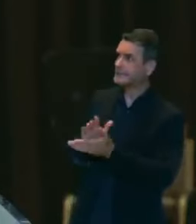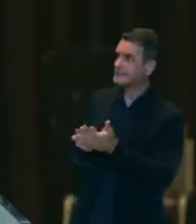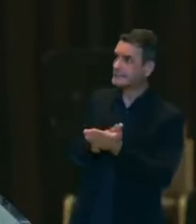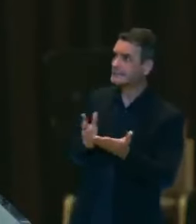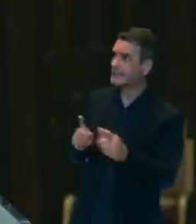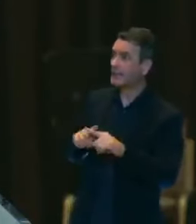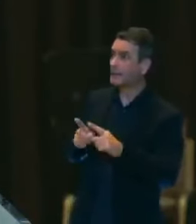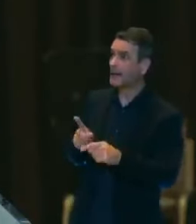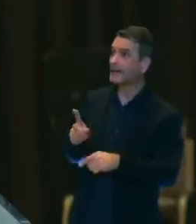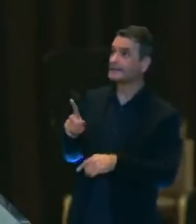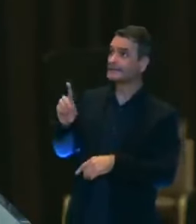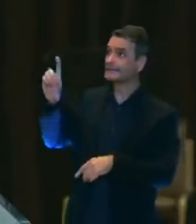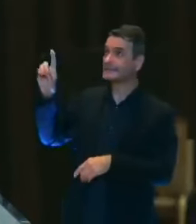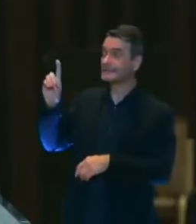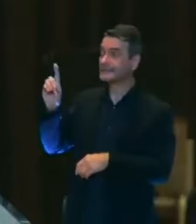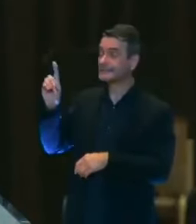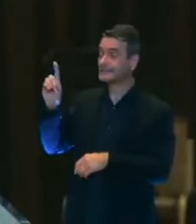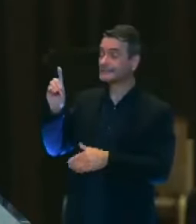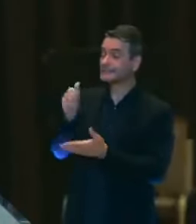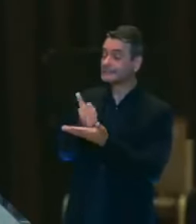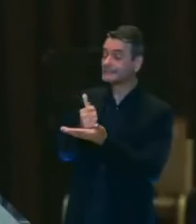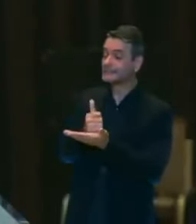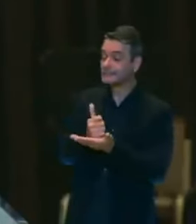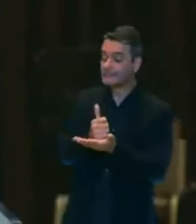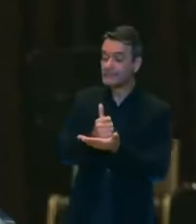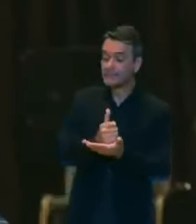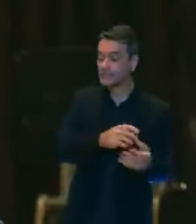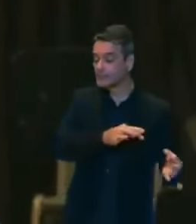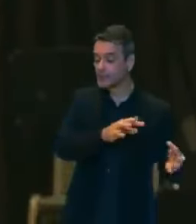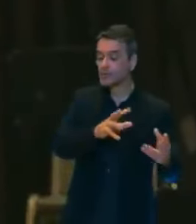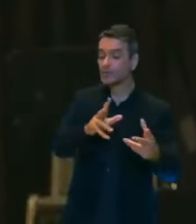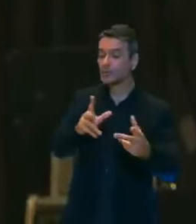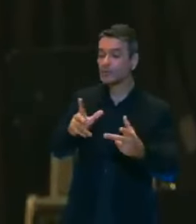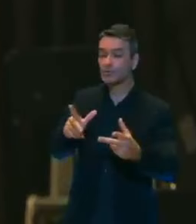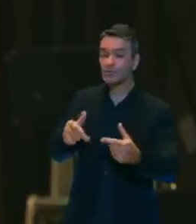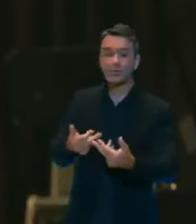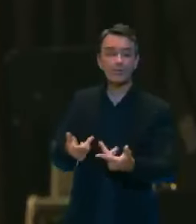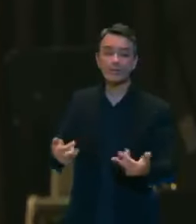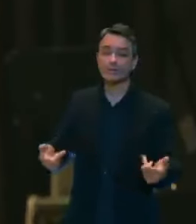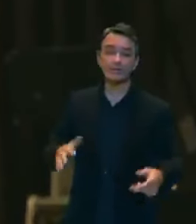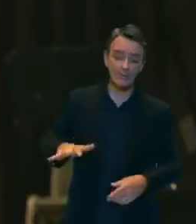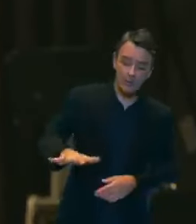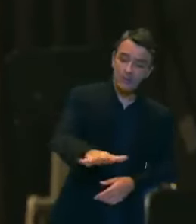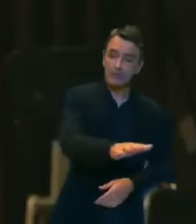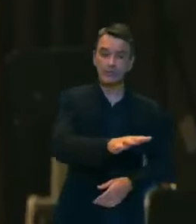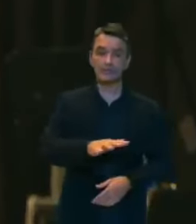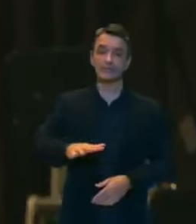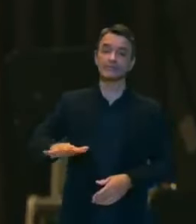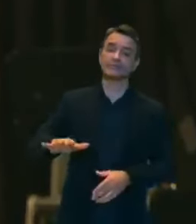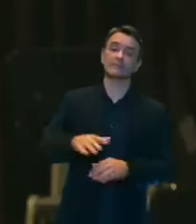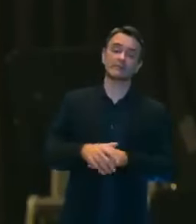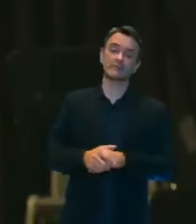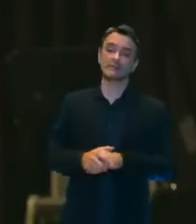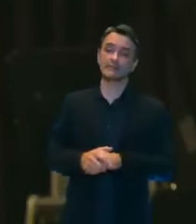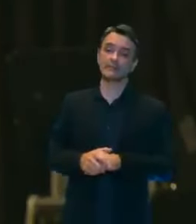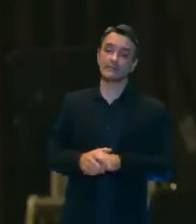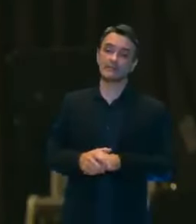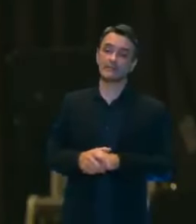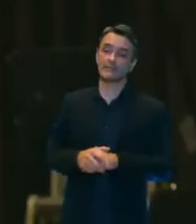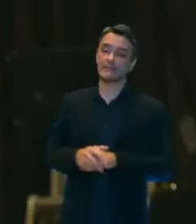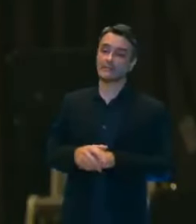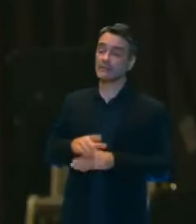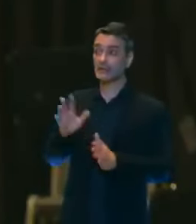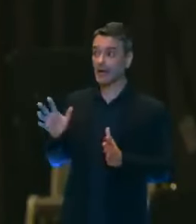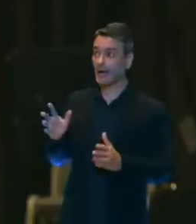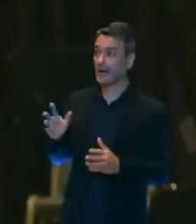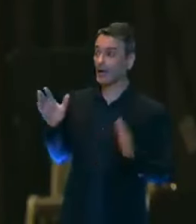domínio sobre os principados, sobre as potestades espirituais. E aí ele recebe a visita do anjo,